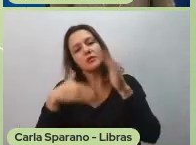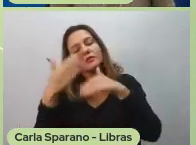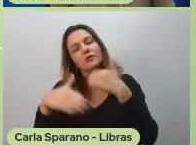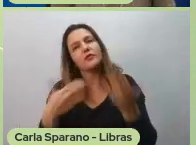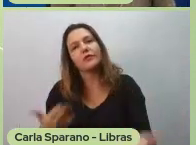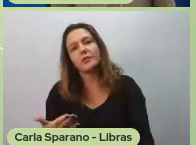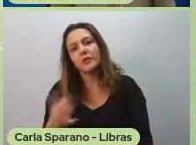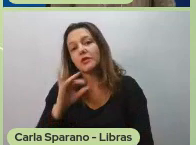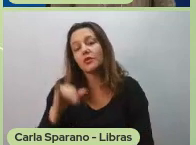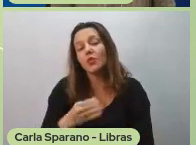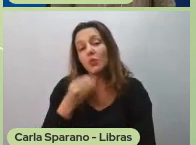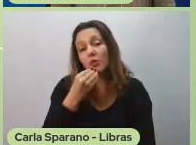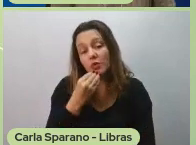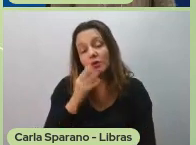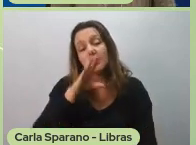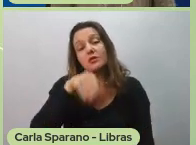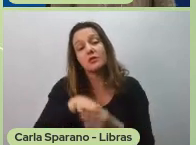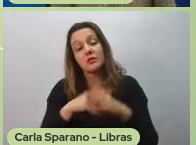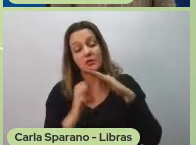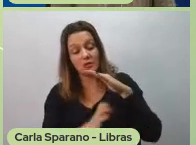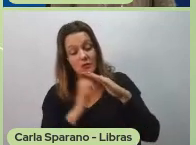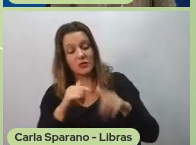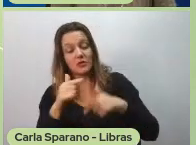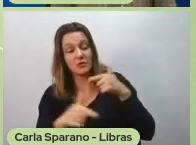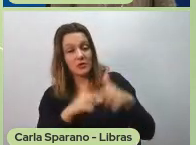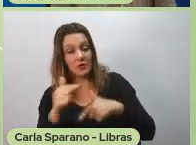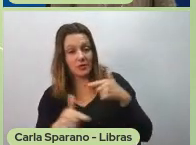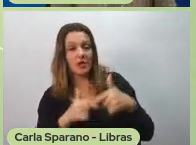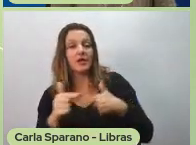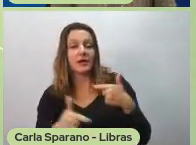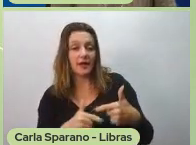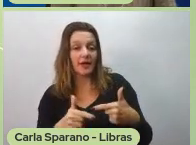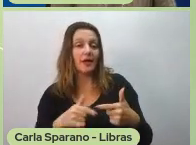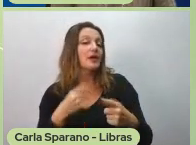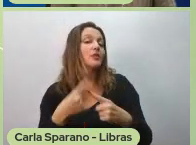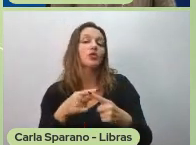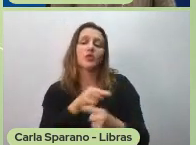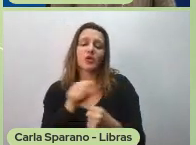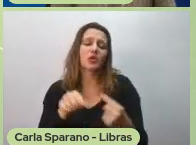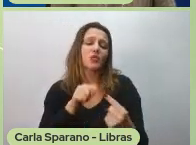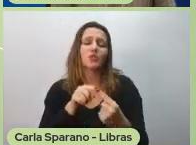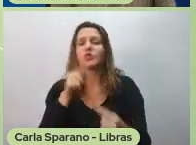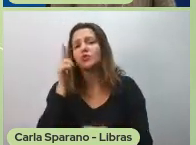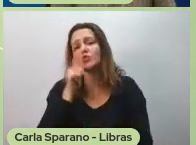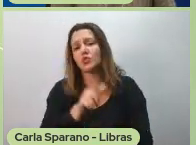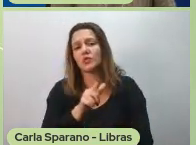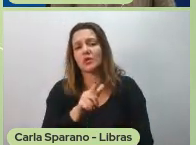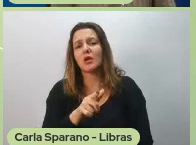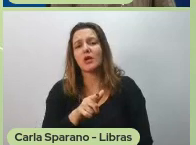uma oportunidade interna de trabalhar a organização para chegar mais rápido